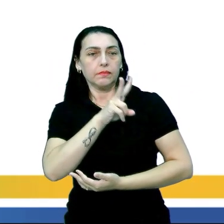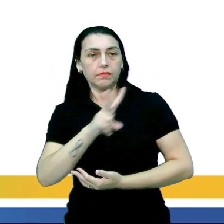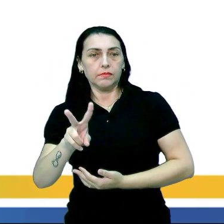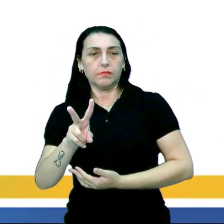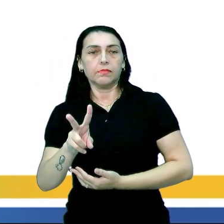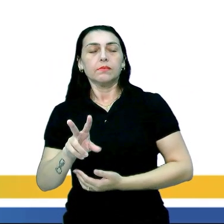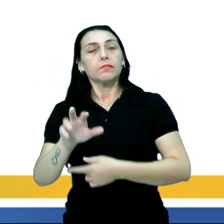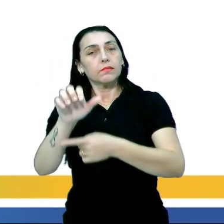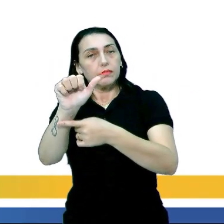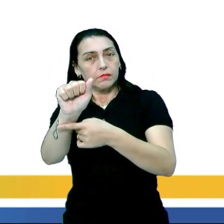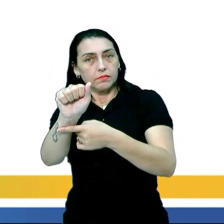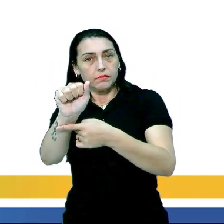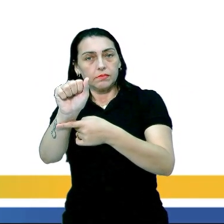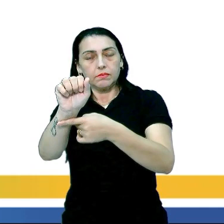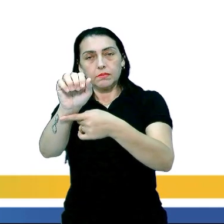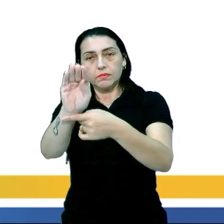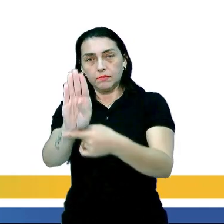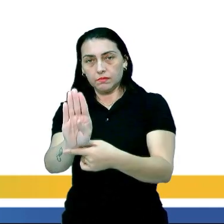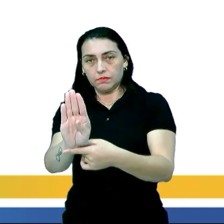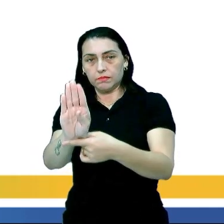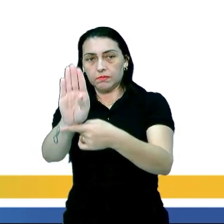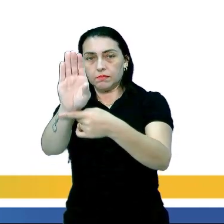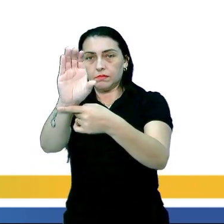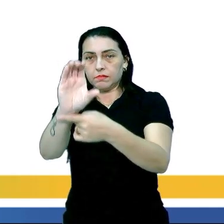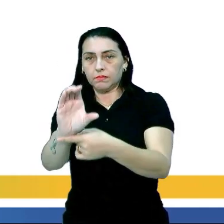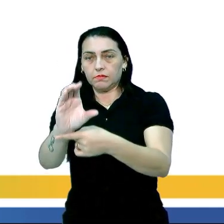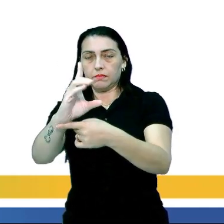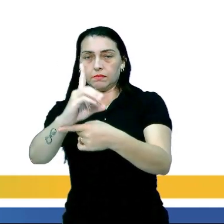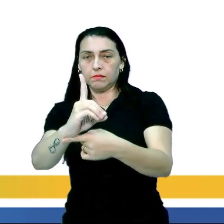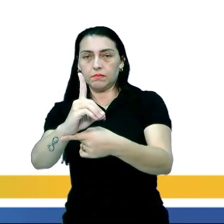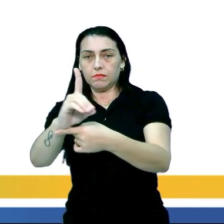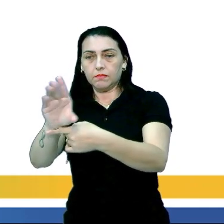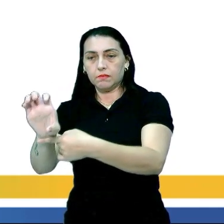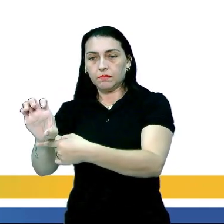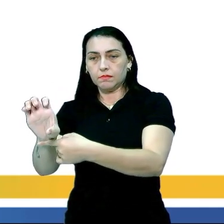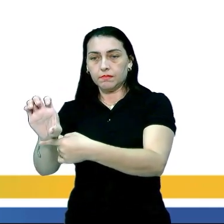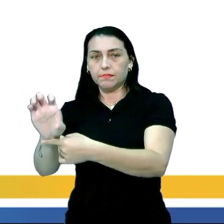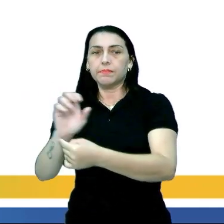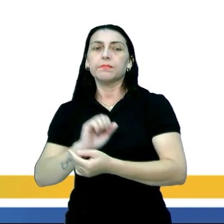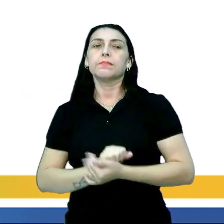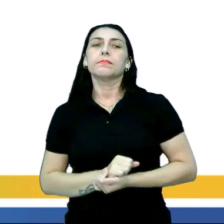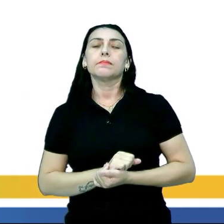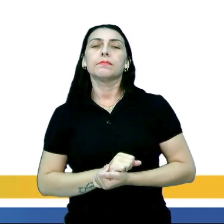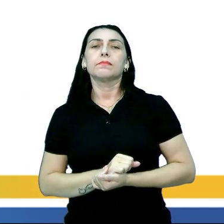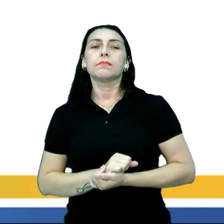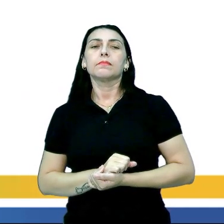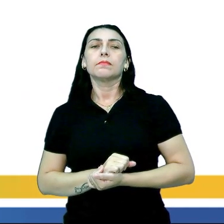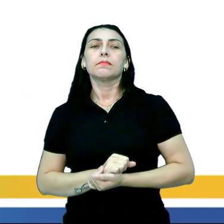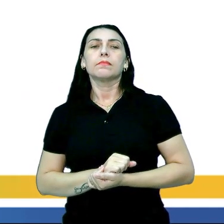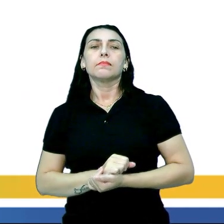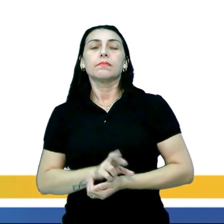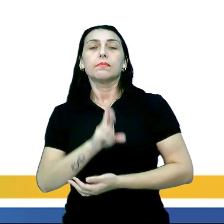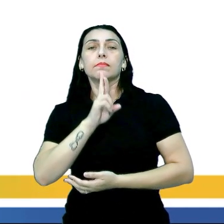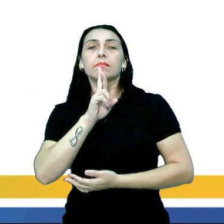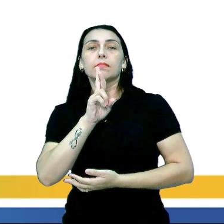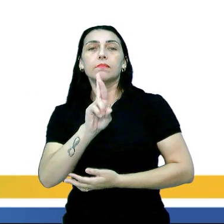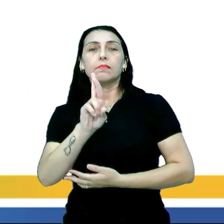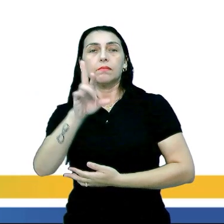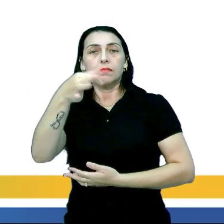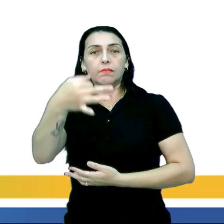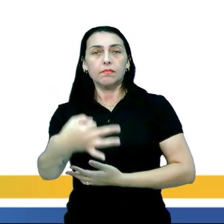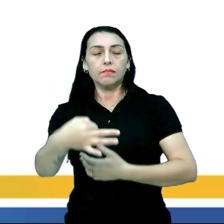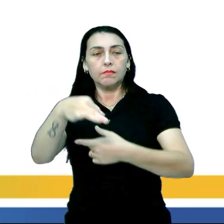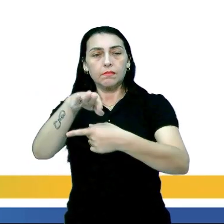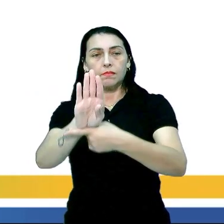na alternativa A, alternativa B, C, D e E, chegamos à conclusão